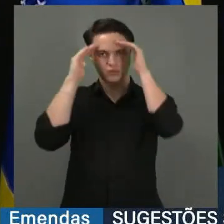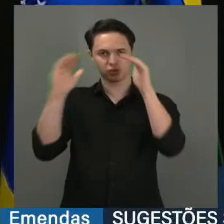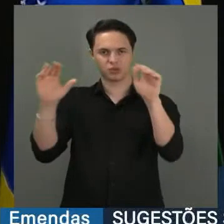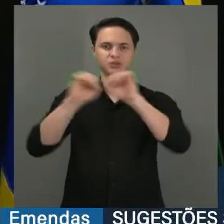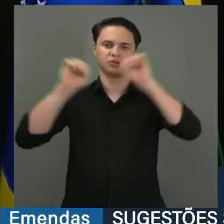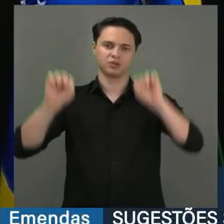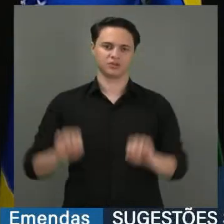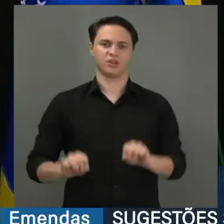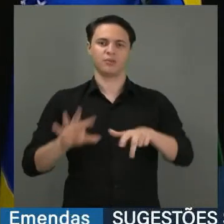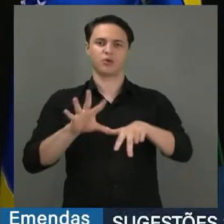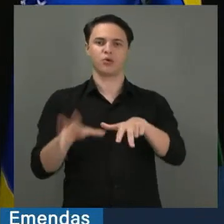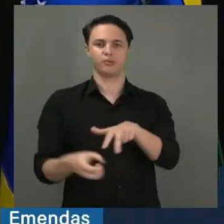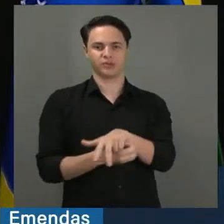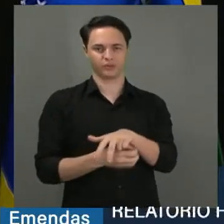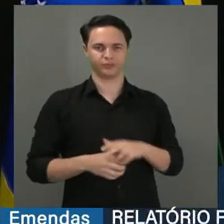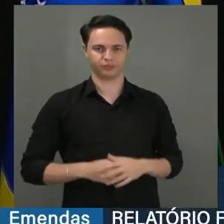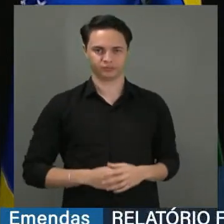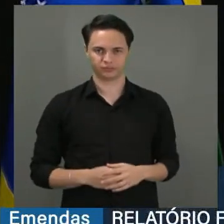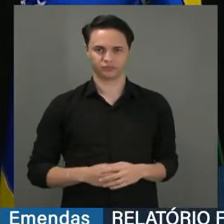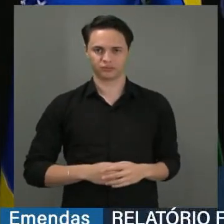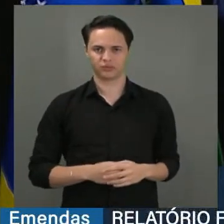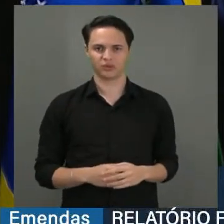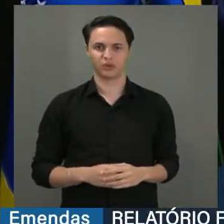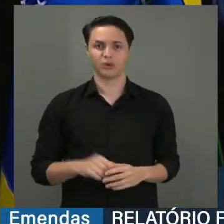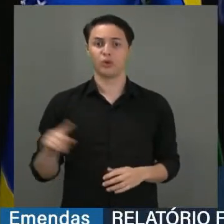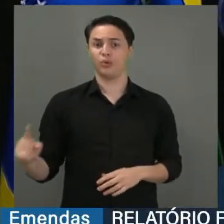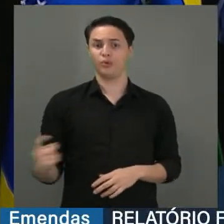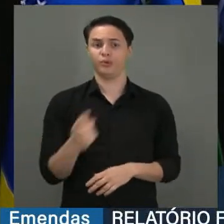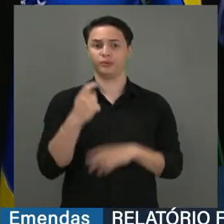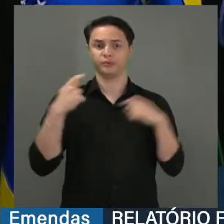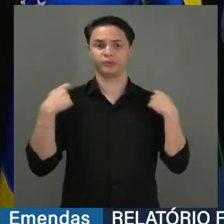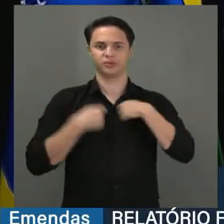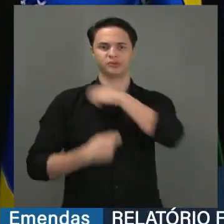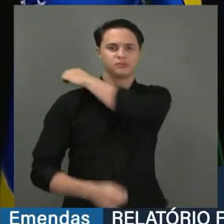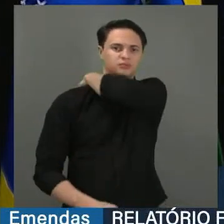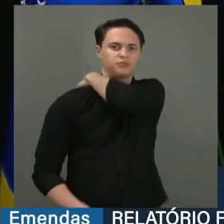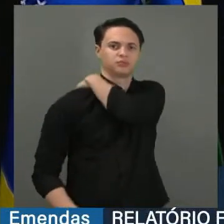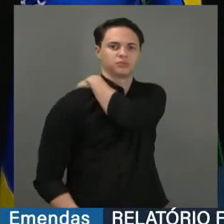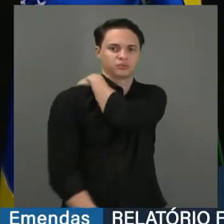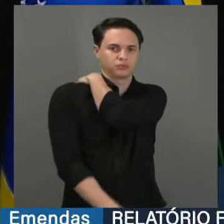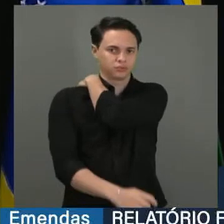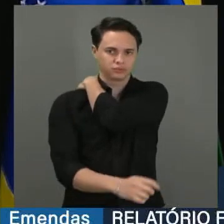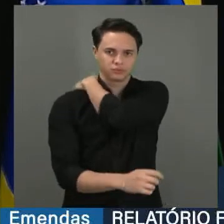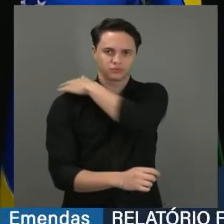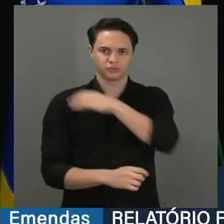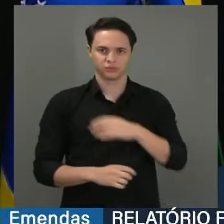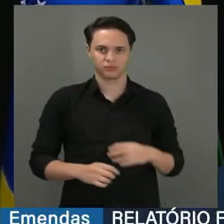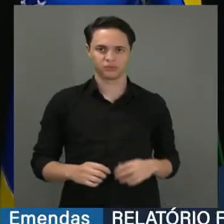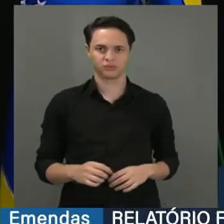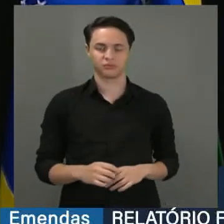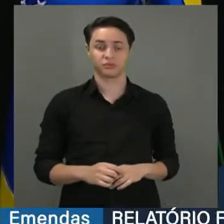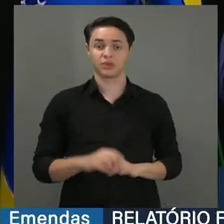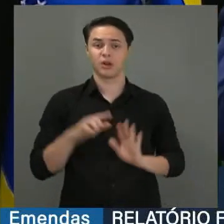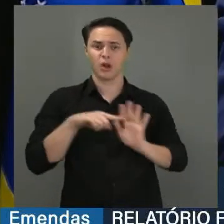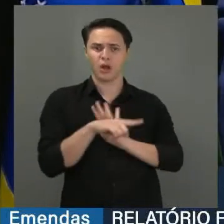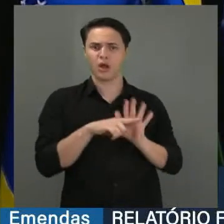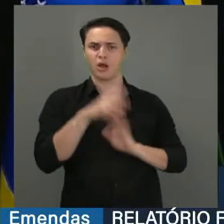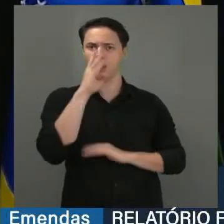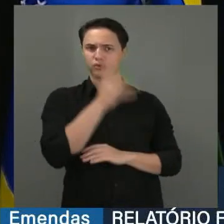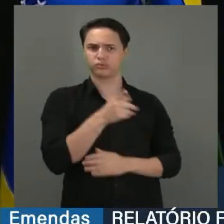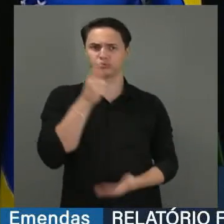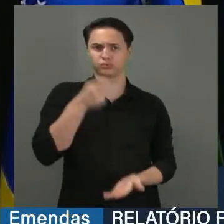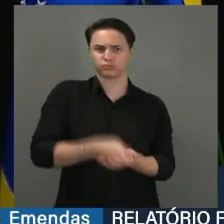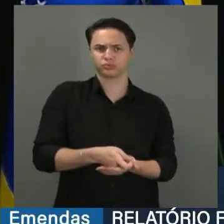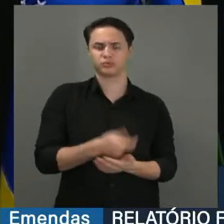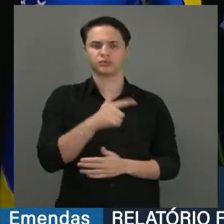corrompido e corruptor. Um único ministro, falei agora há pouco, acusa, investiga, julga e condena